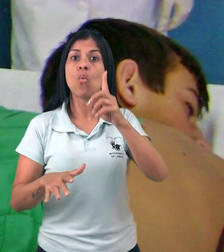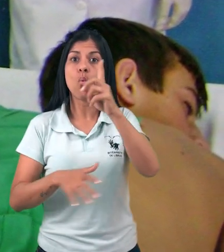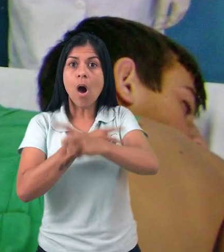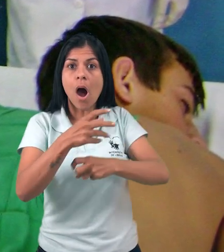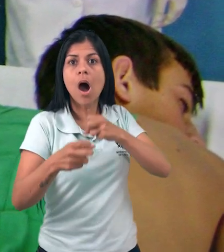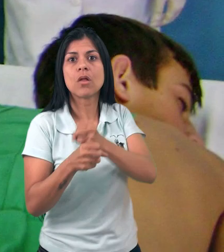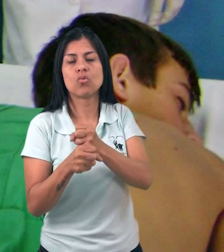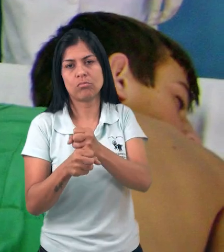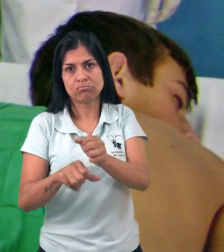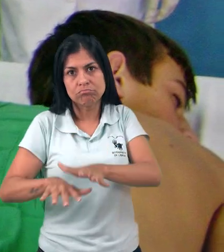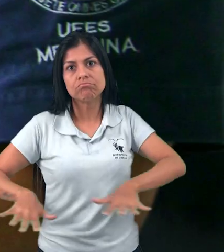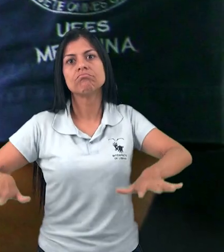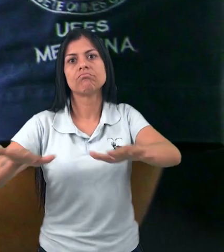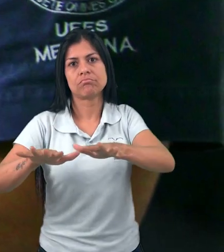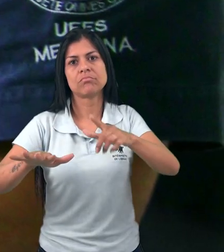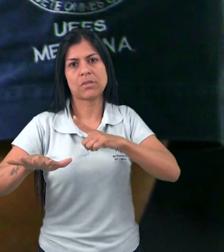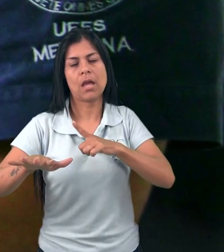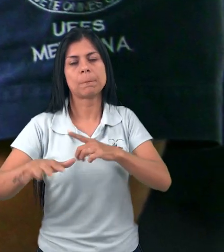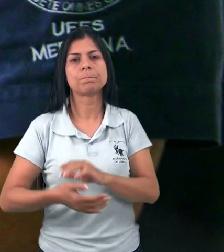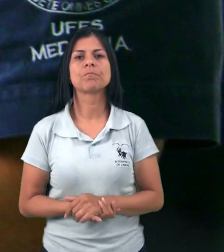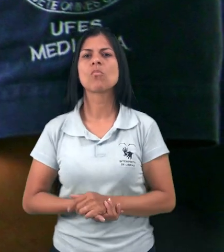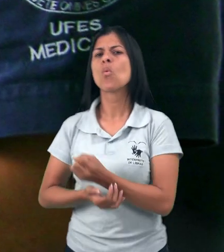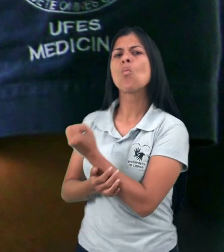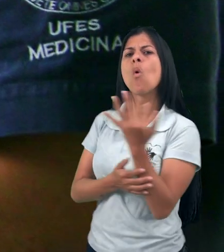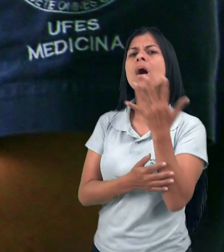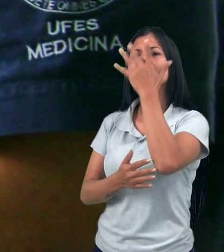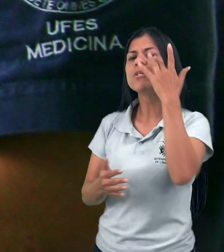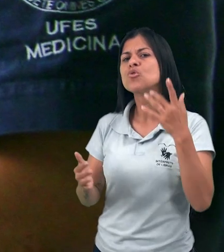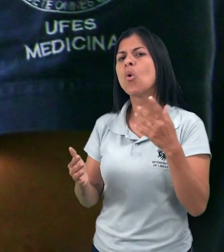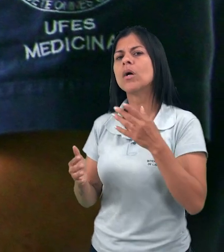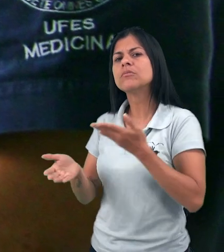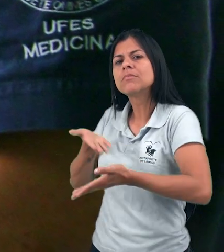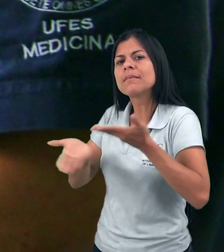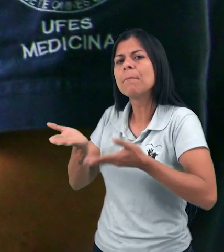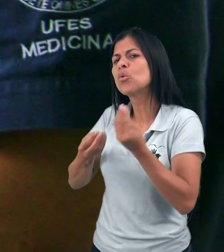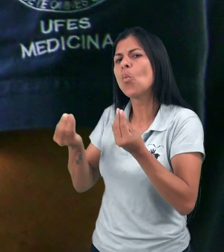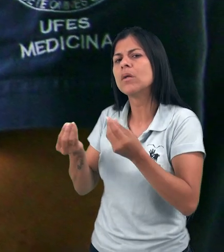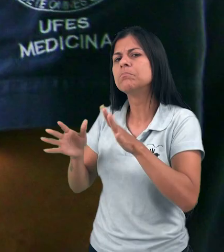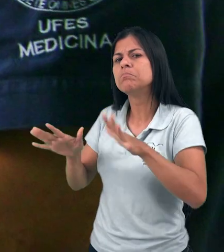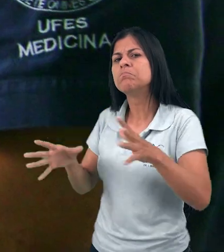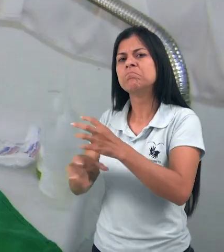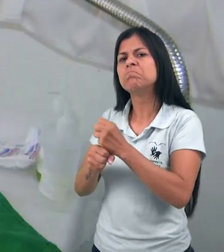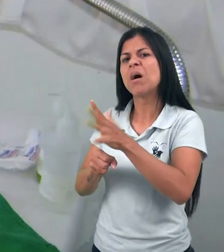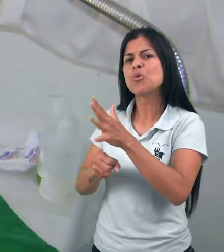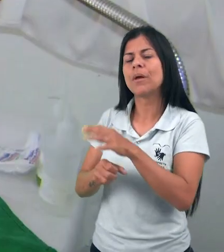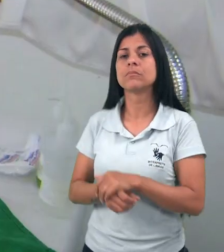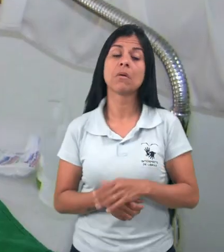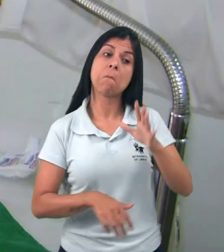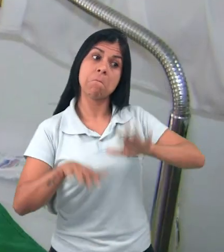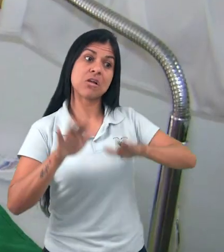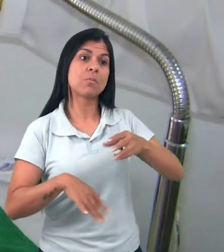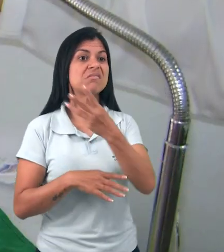o ano, né? Durante o ano. E qual é a média de atendimentos? Então, são atendidos cerca de 300 pessoas, esse número pode variar, chegando